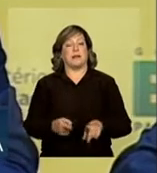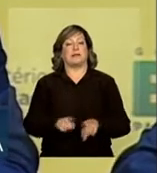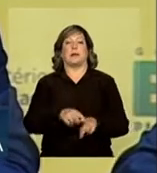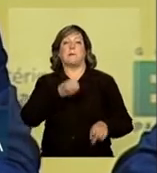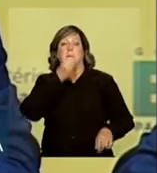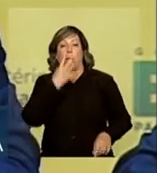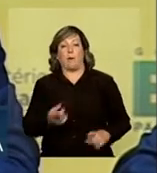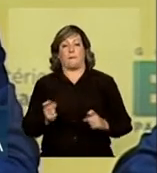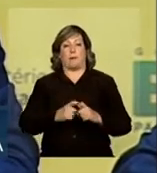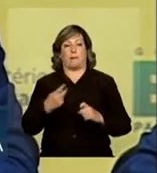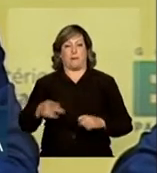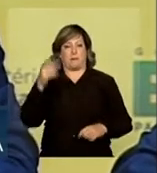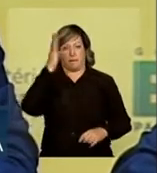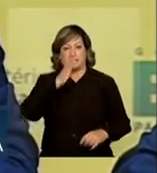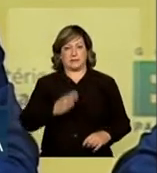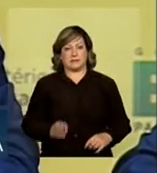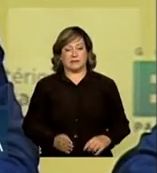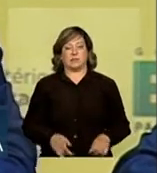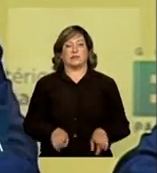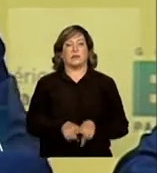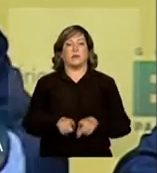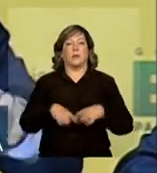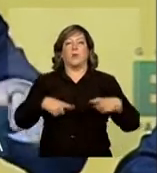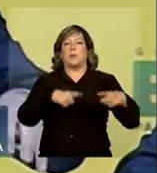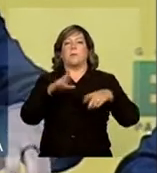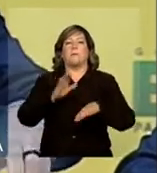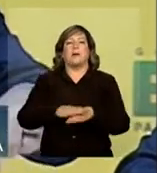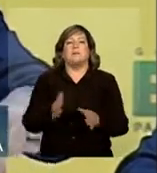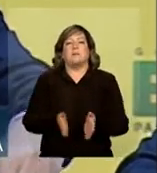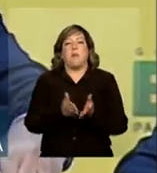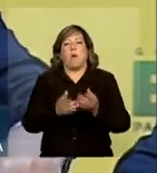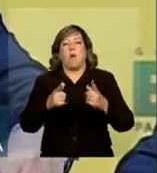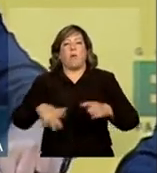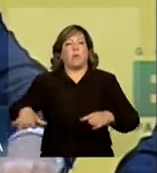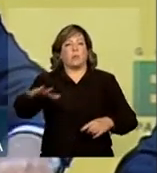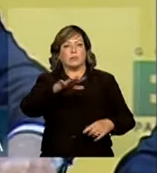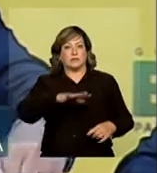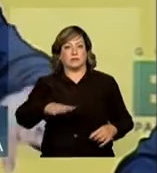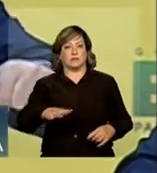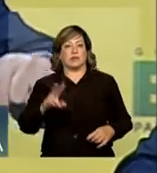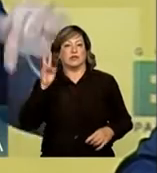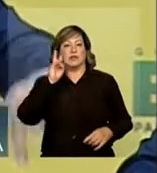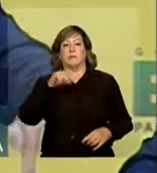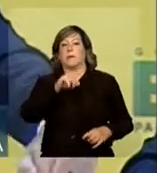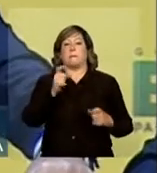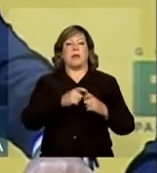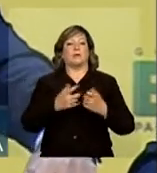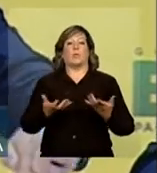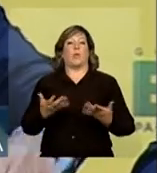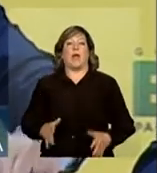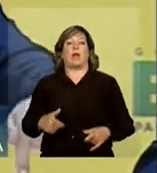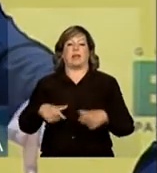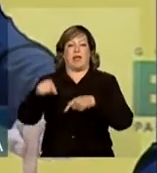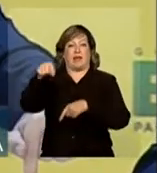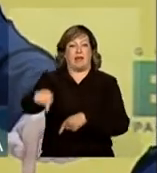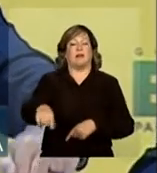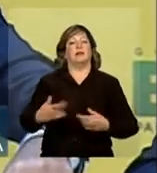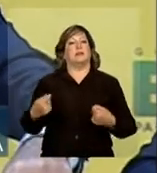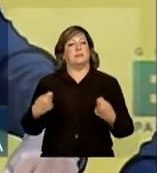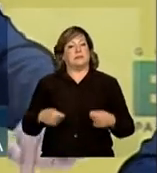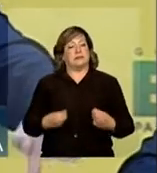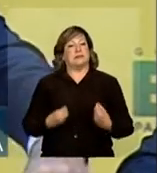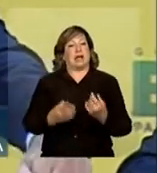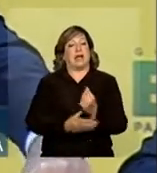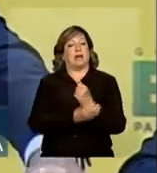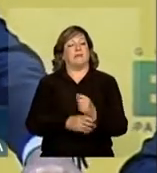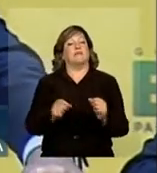bons médicos para o Brasil especialmente nas regiões mais carentes se você de fixação de médicos você não garante a fixação se não gosto de